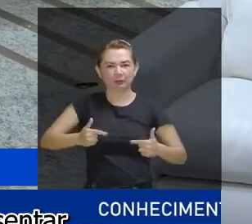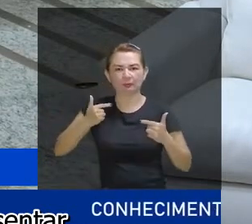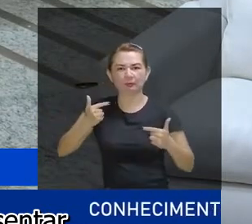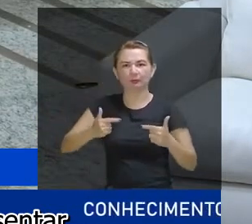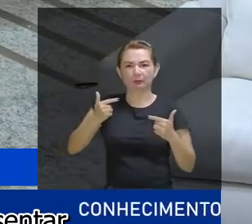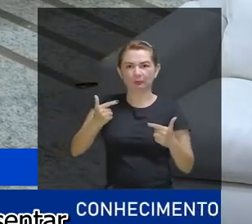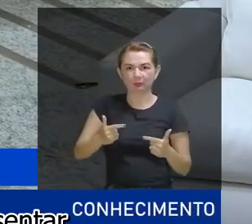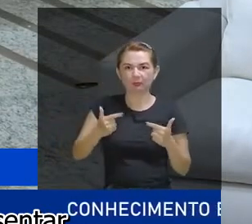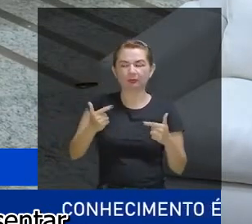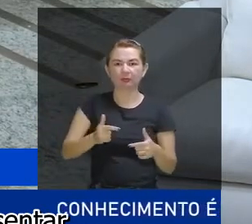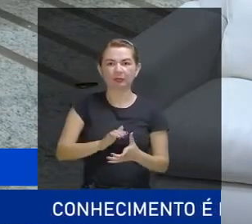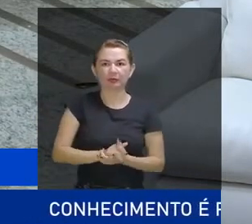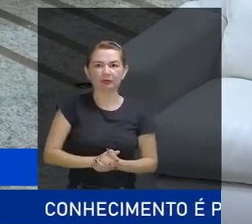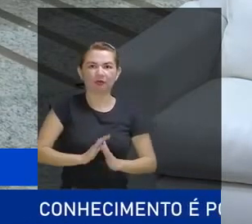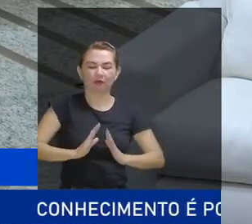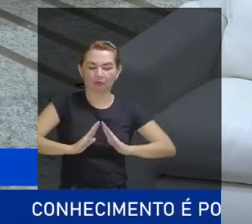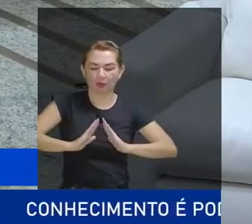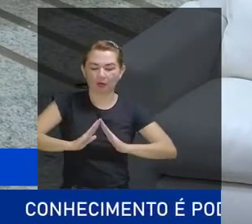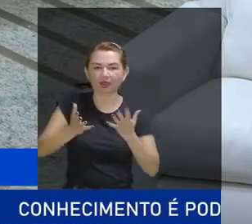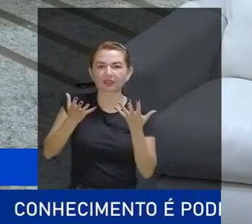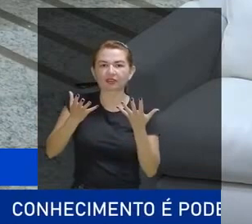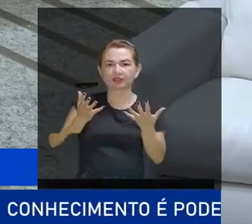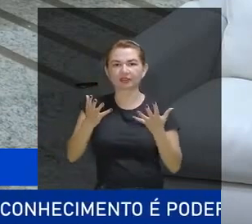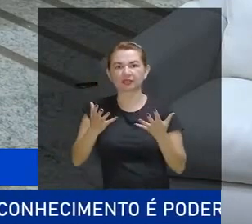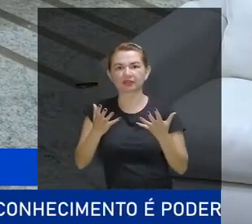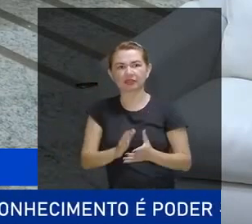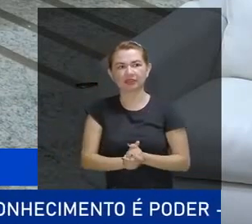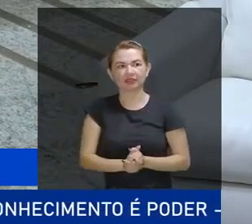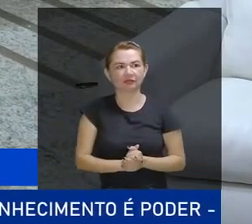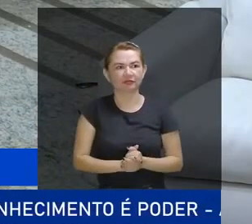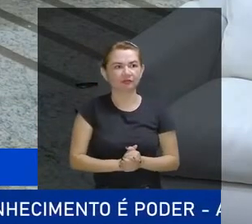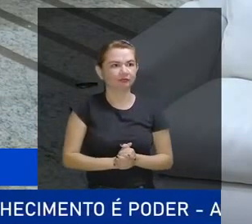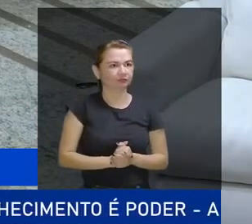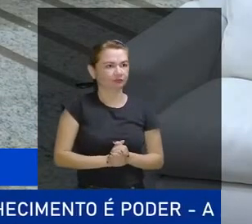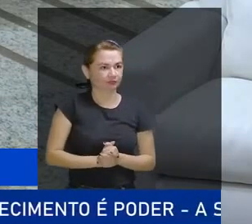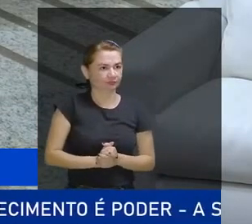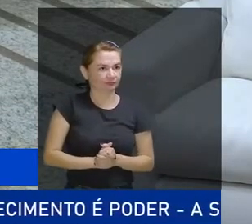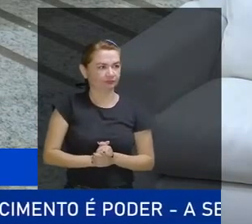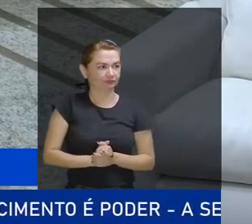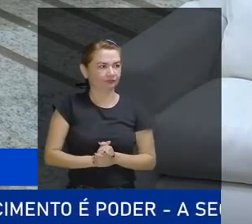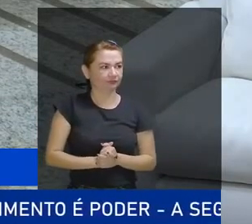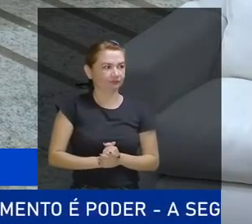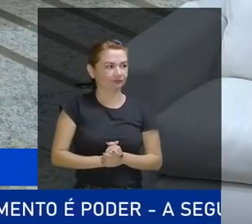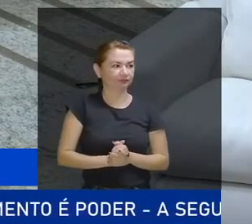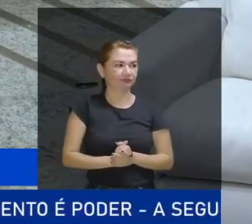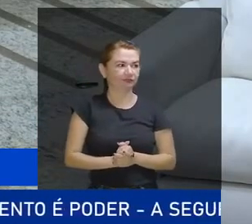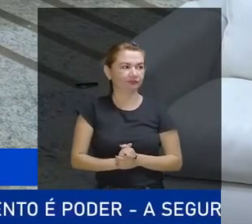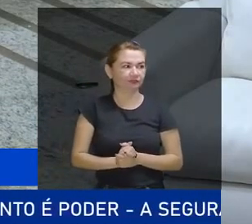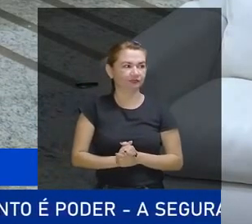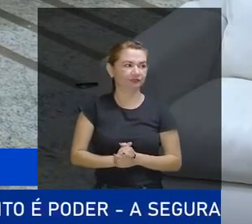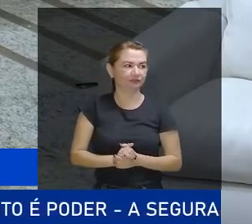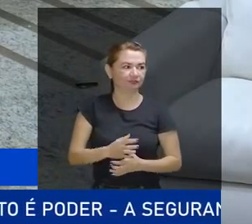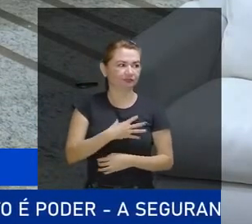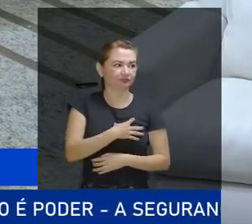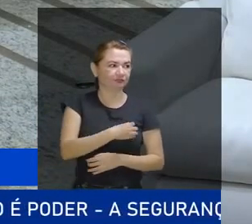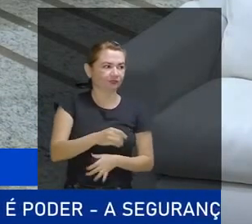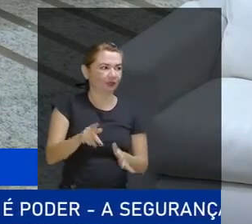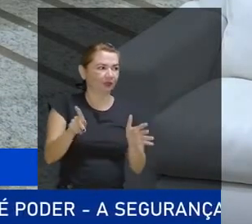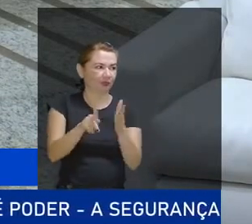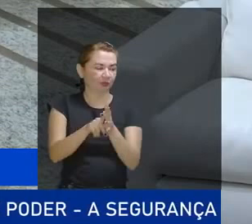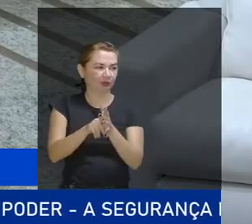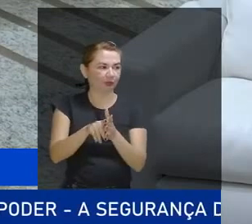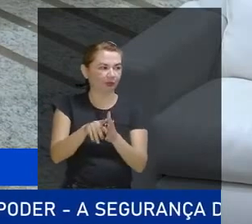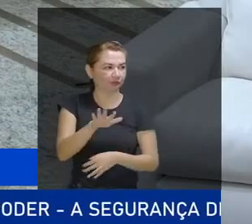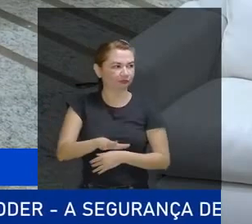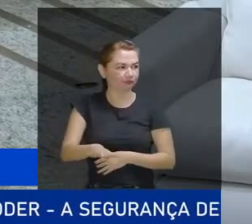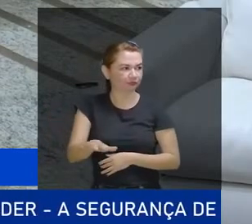quis se assentar sem ser neto ou filho do tio Bolão?